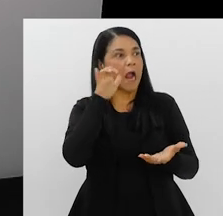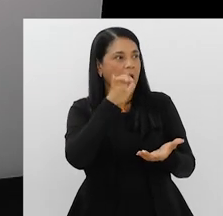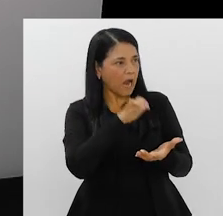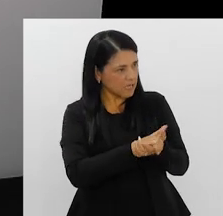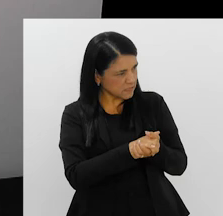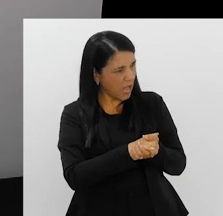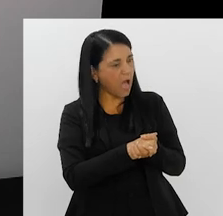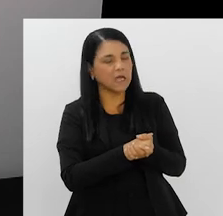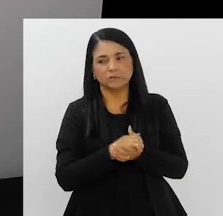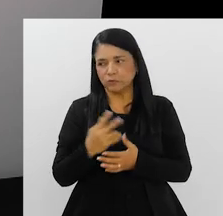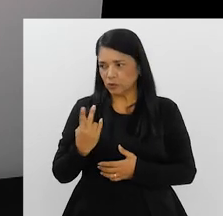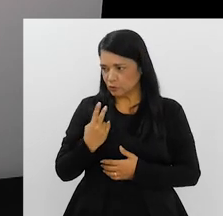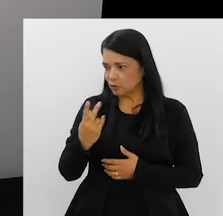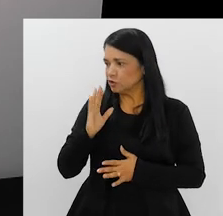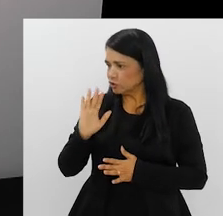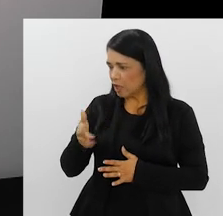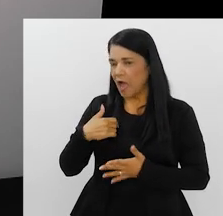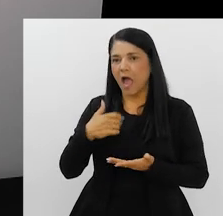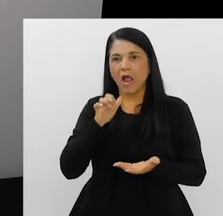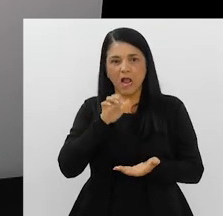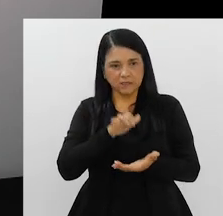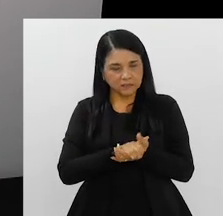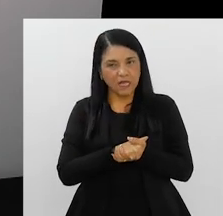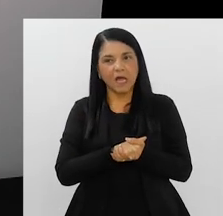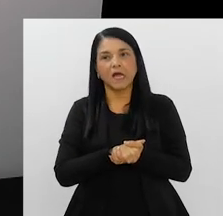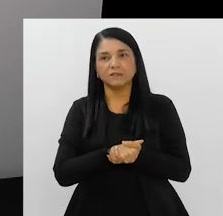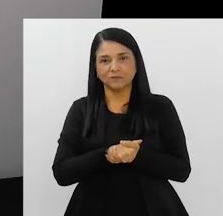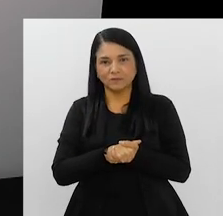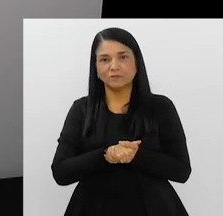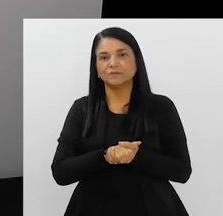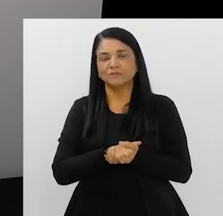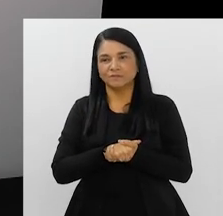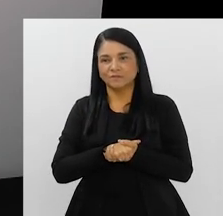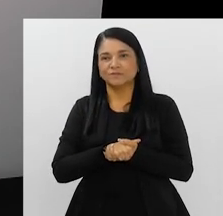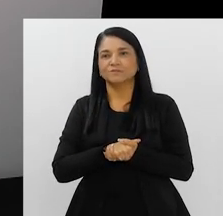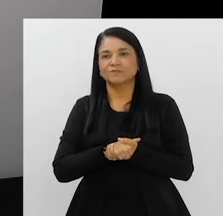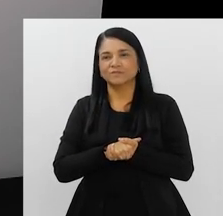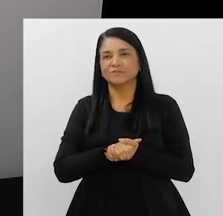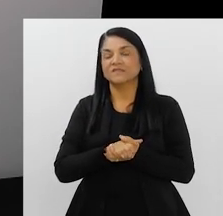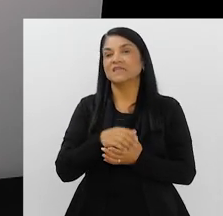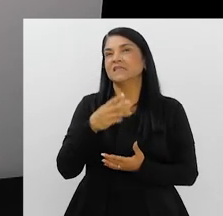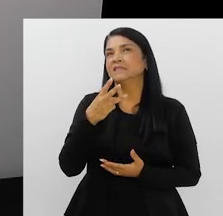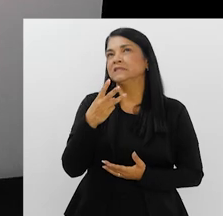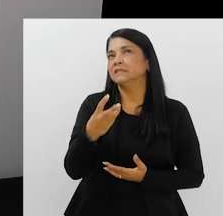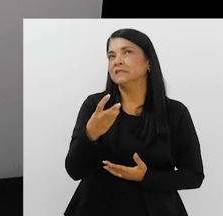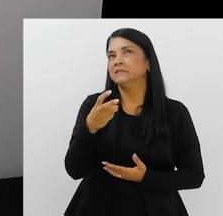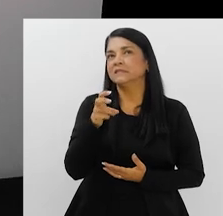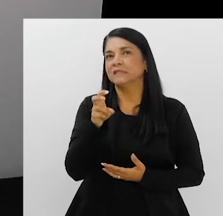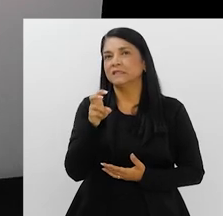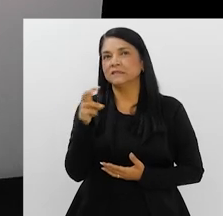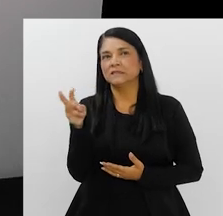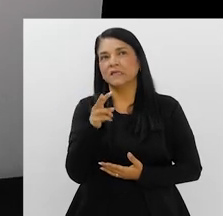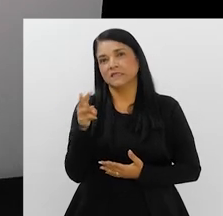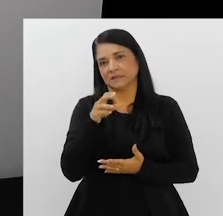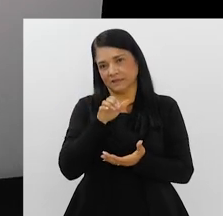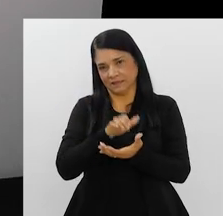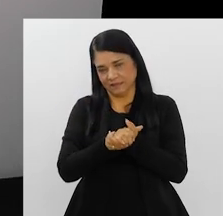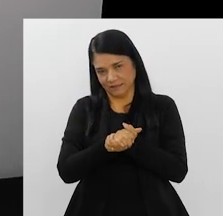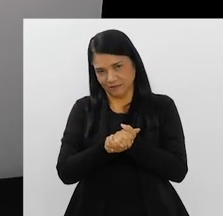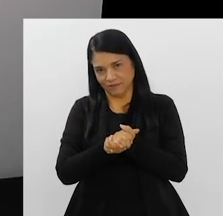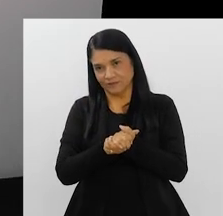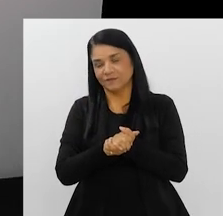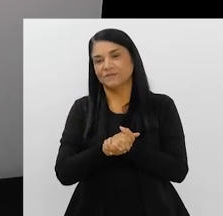comigo. Tem sete anos. Você é casado há 33 anos?